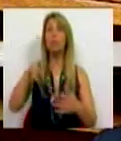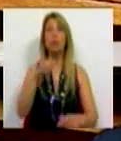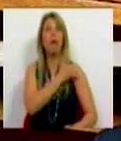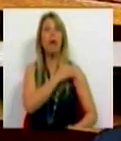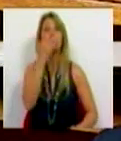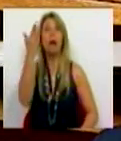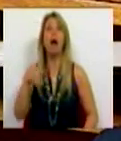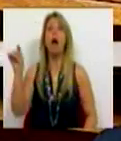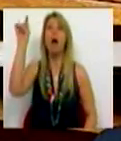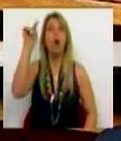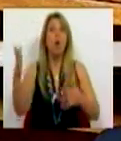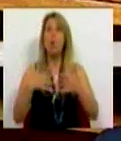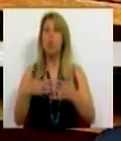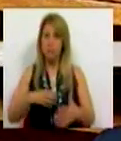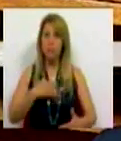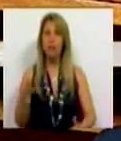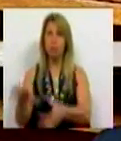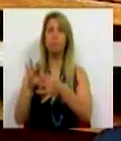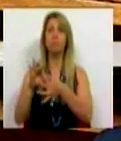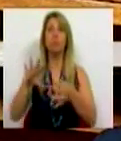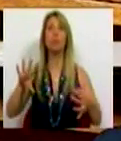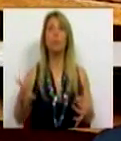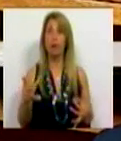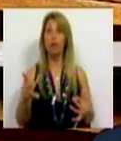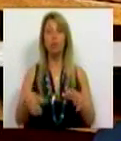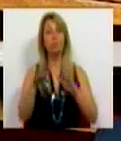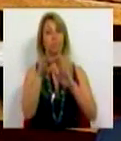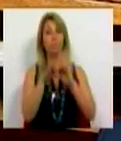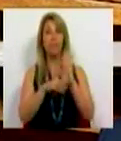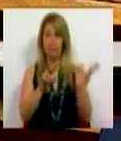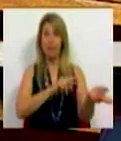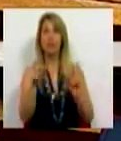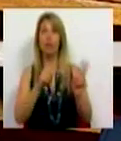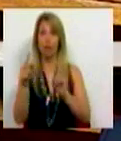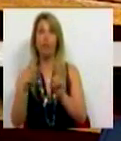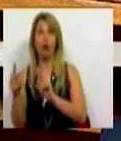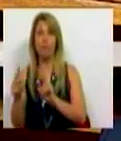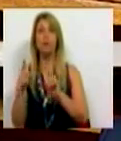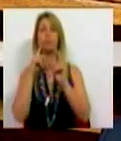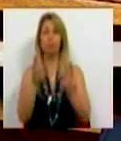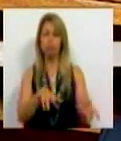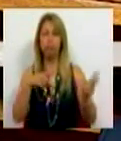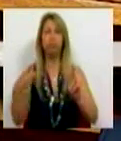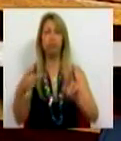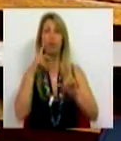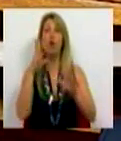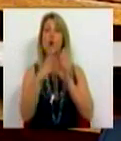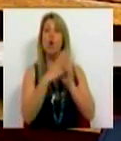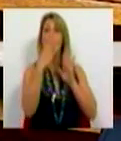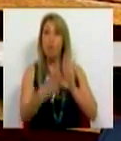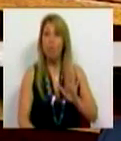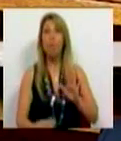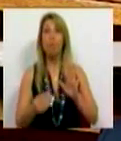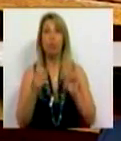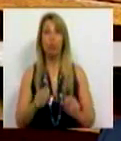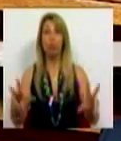Plano Nacional de Reformas altera radicalmente o modelo de desenvolvimento e cria um novo paradigma centrado